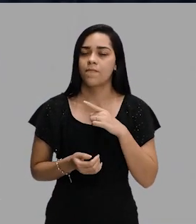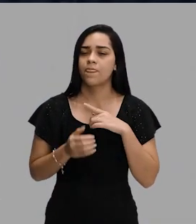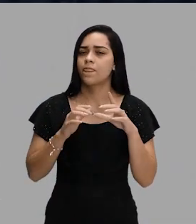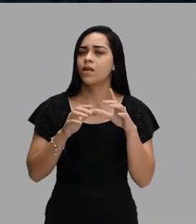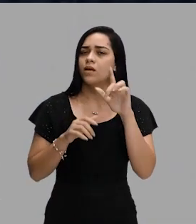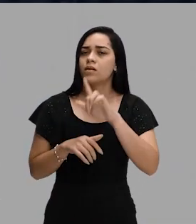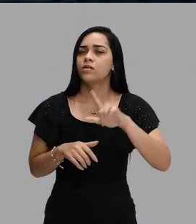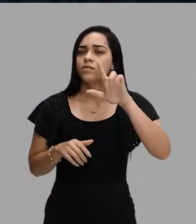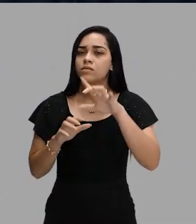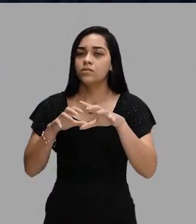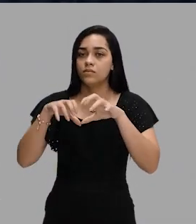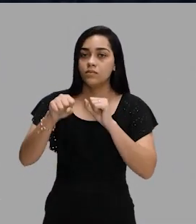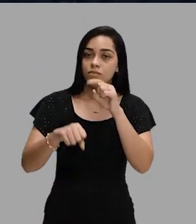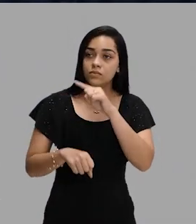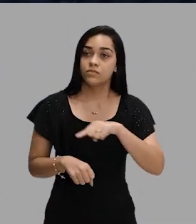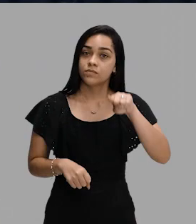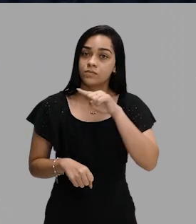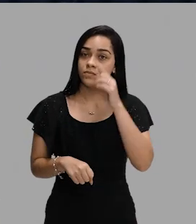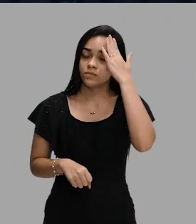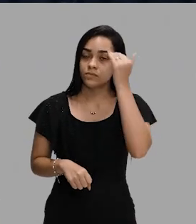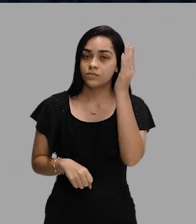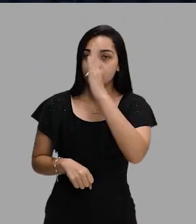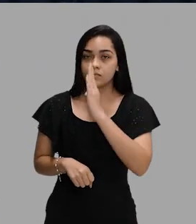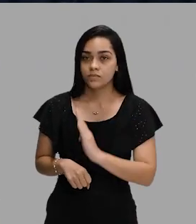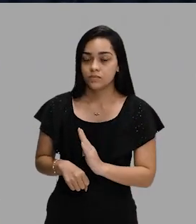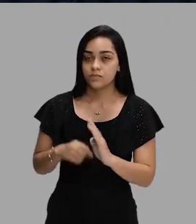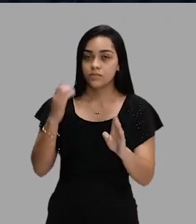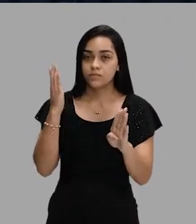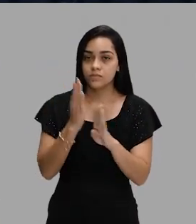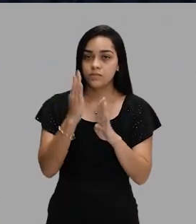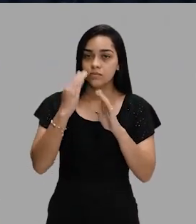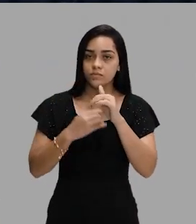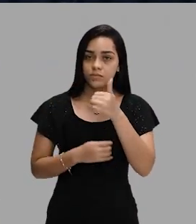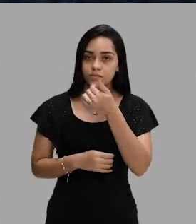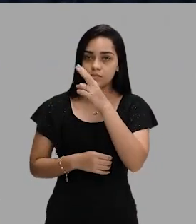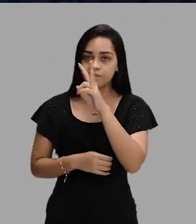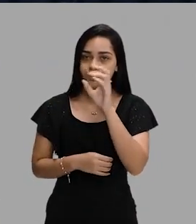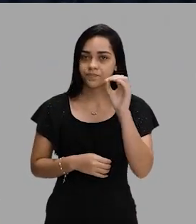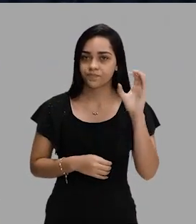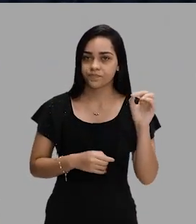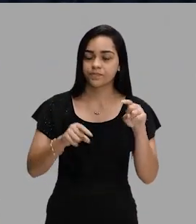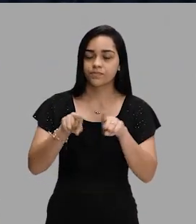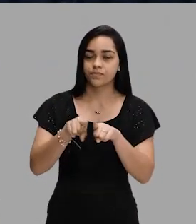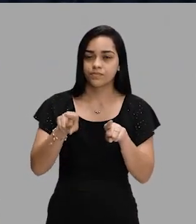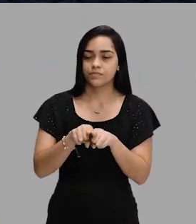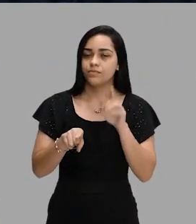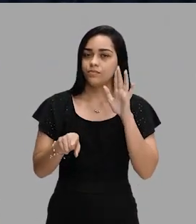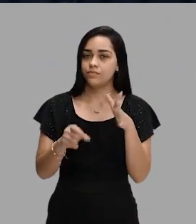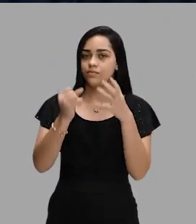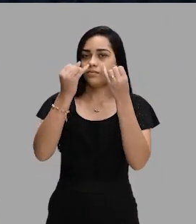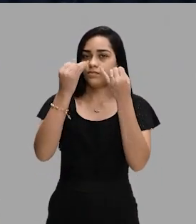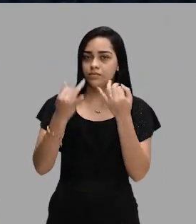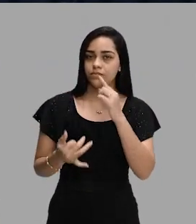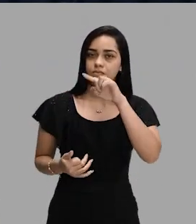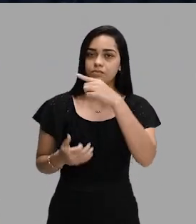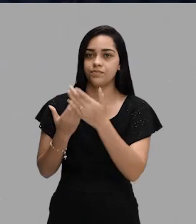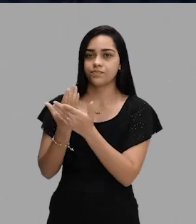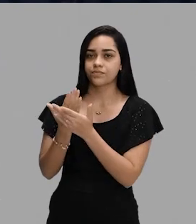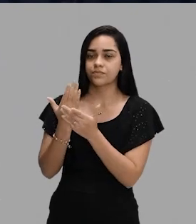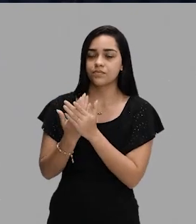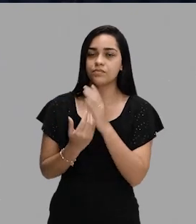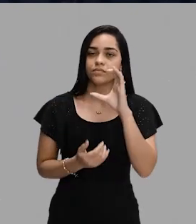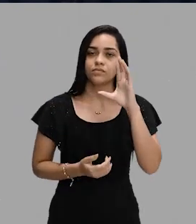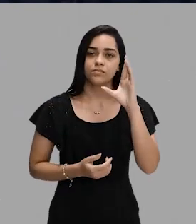informação. Você sabe que o Brasil foi descoberto em 1500. E eu também já falei em outras aulas, né, falando de